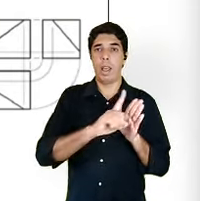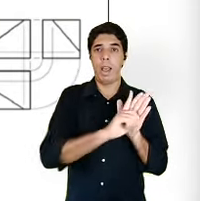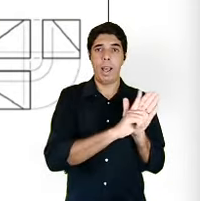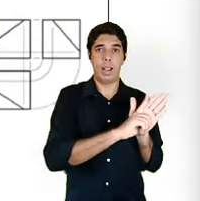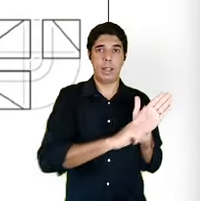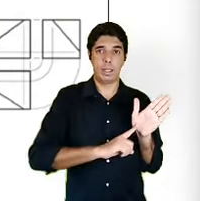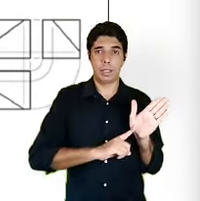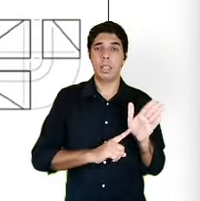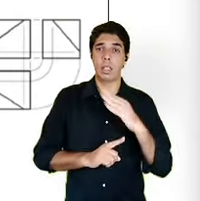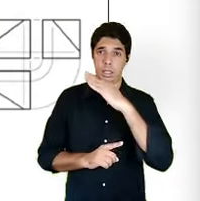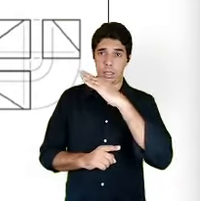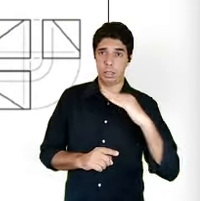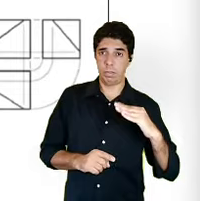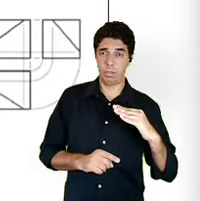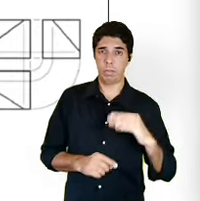certo?